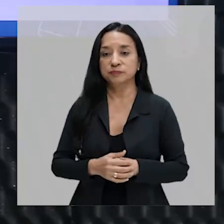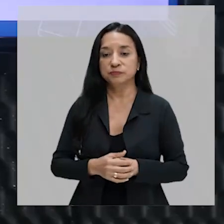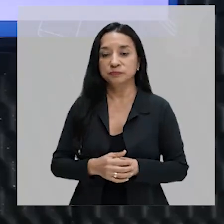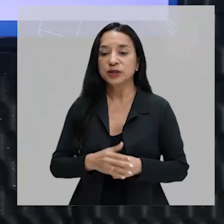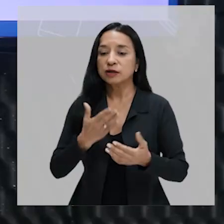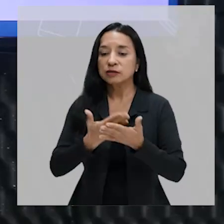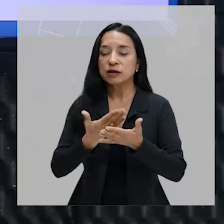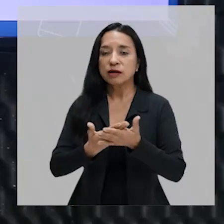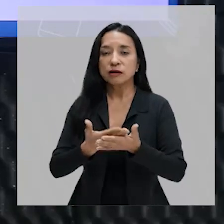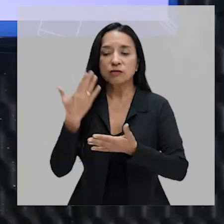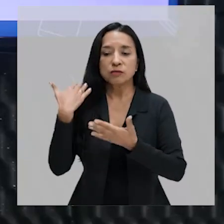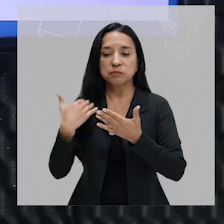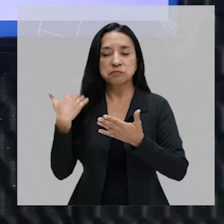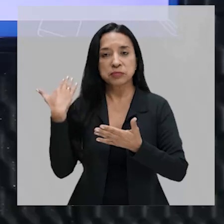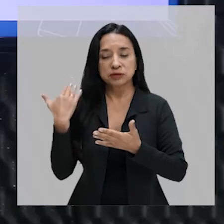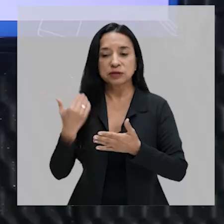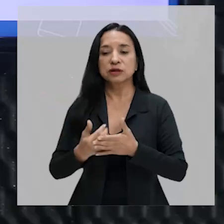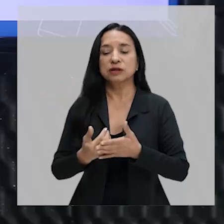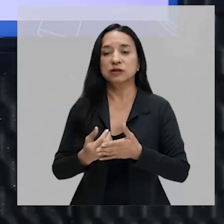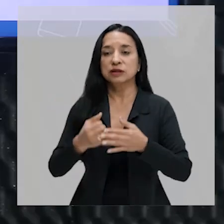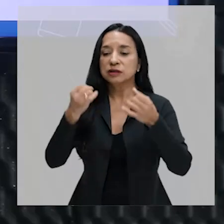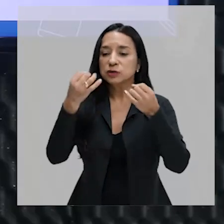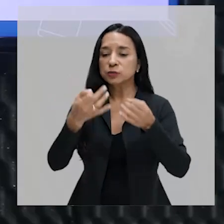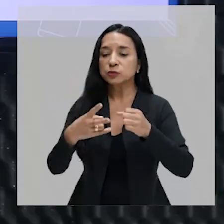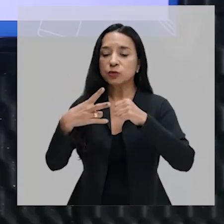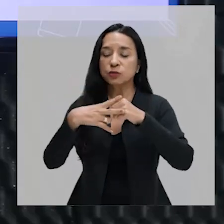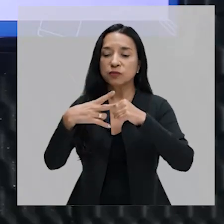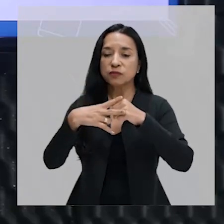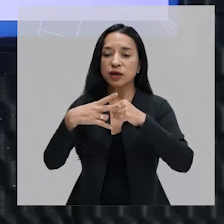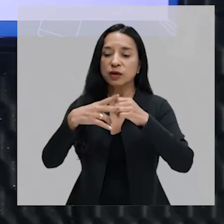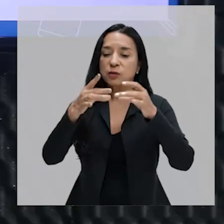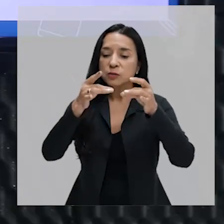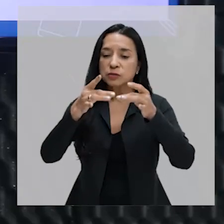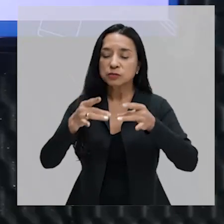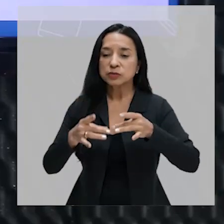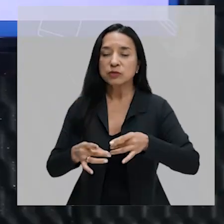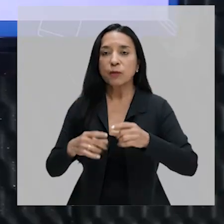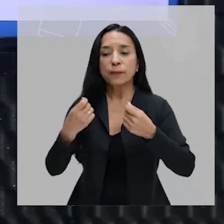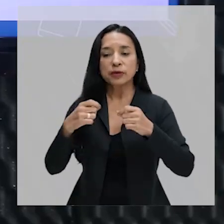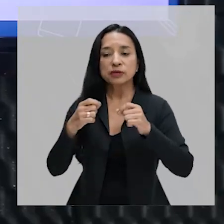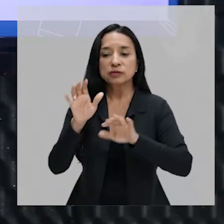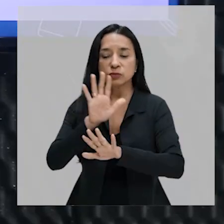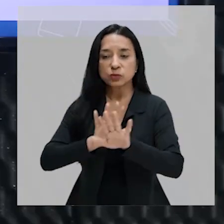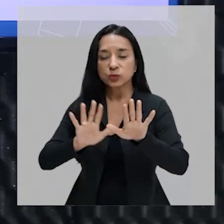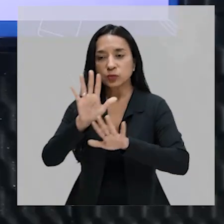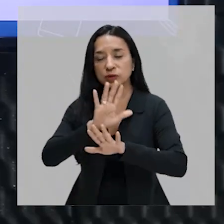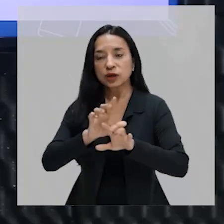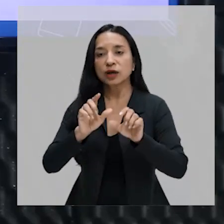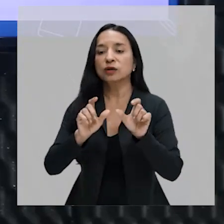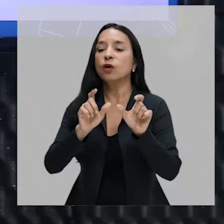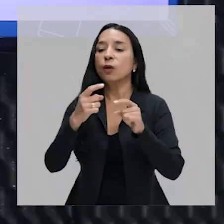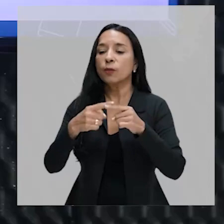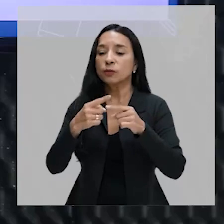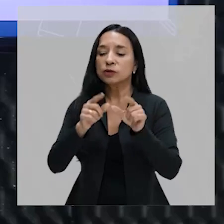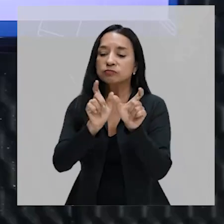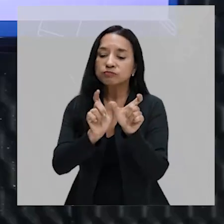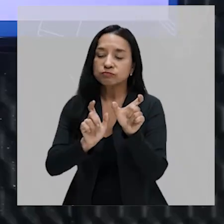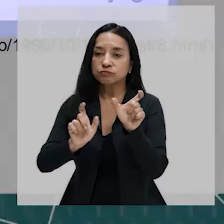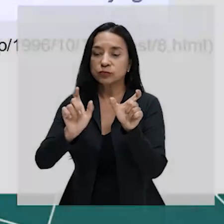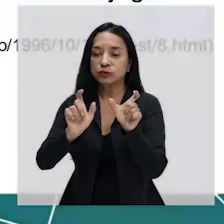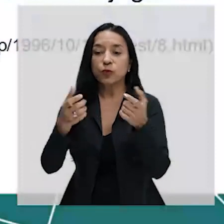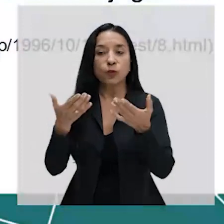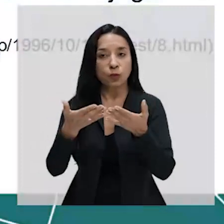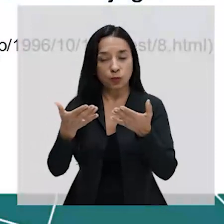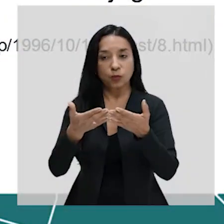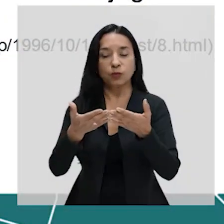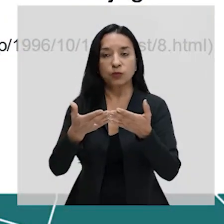aula passada, eu falei muito de verbos que você precisa tomar cuidado por causa da terminação deles, tá bom? Então hoje a gente